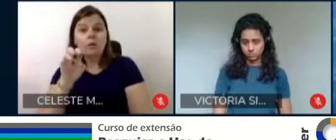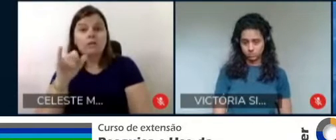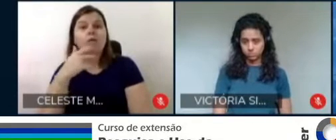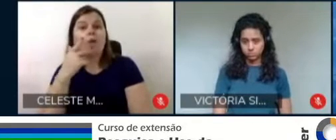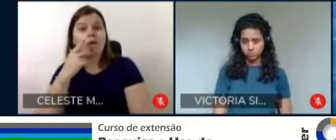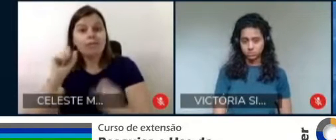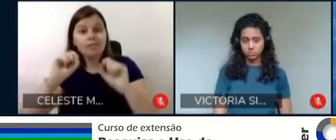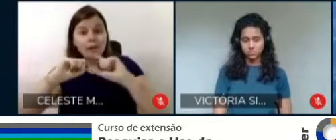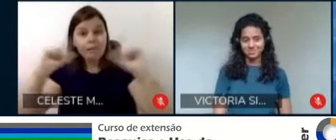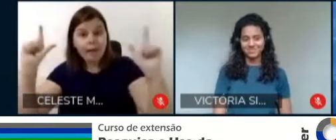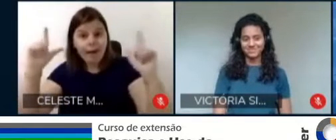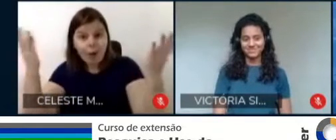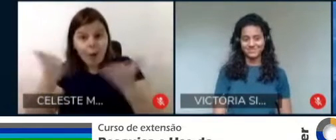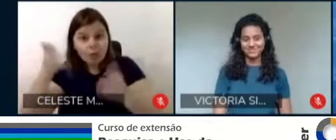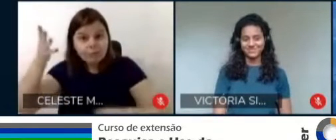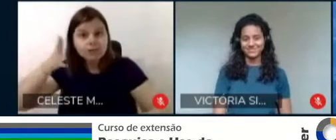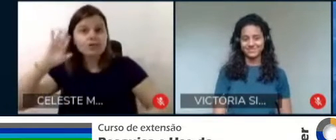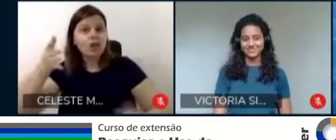se superando.